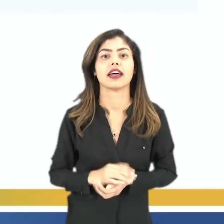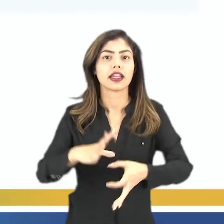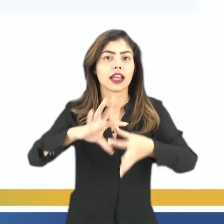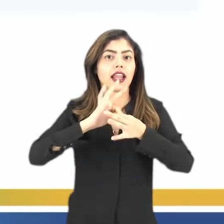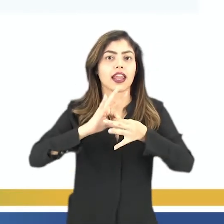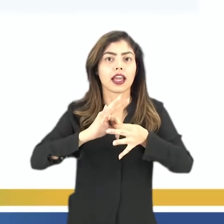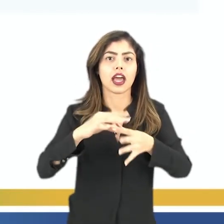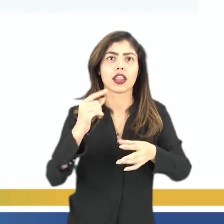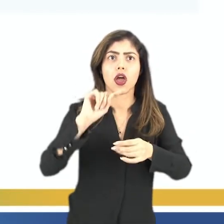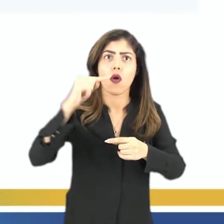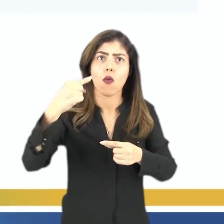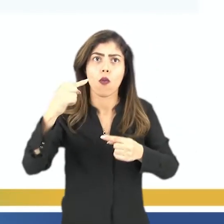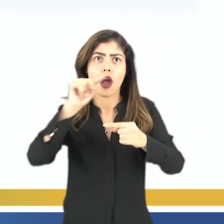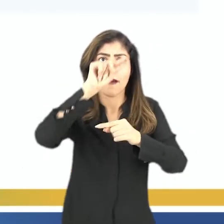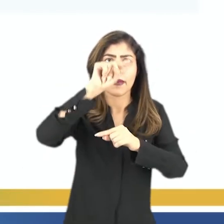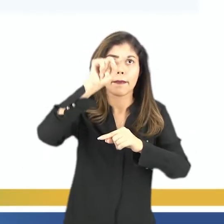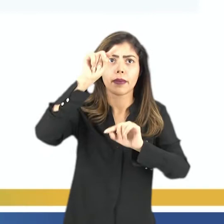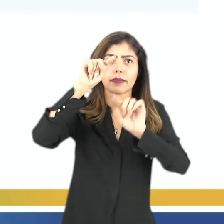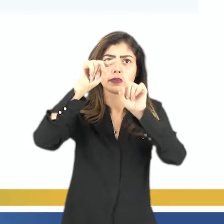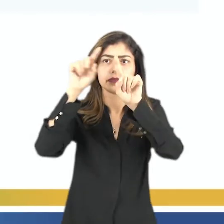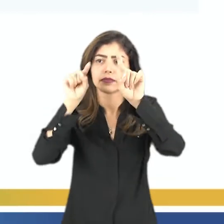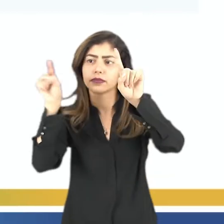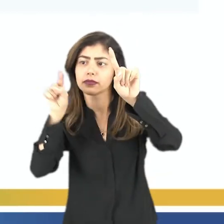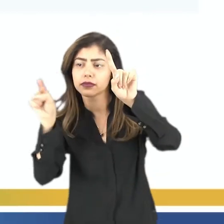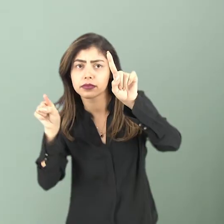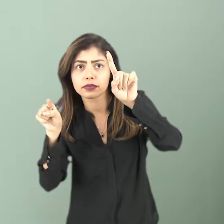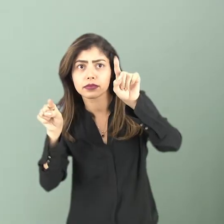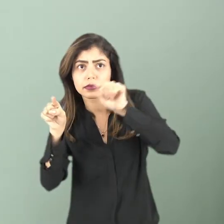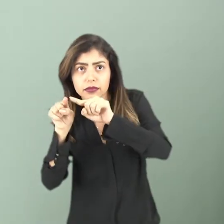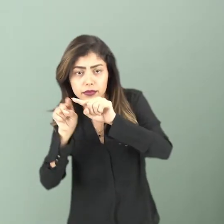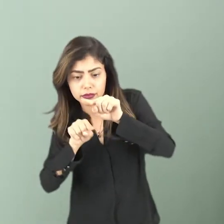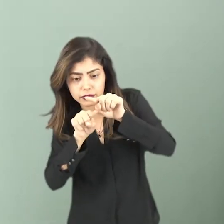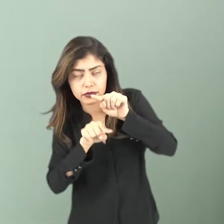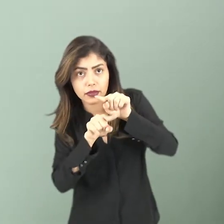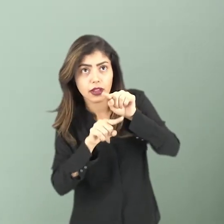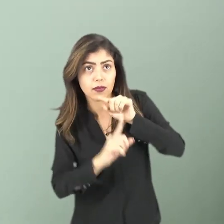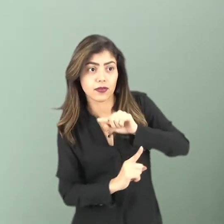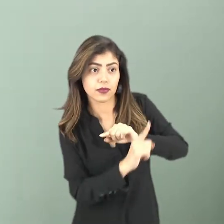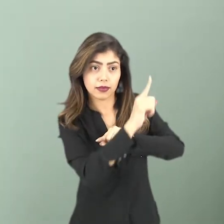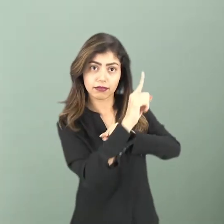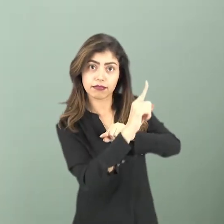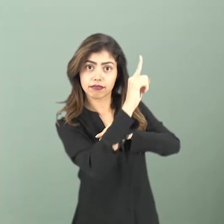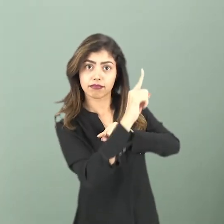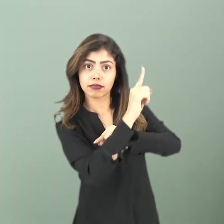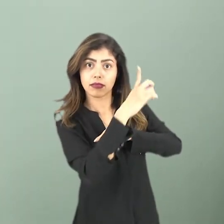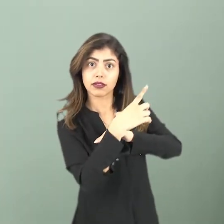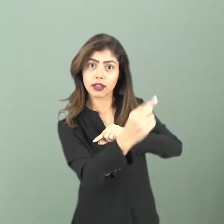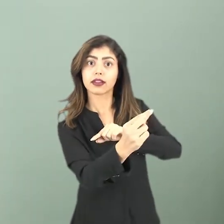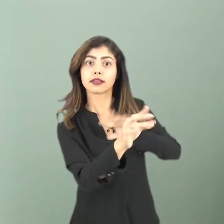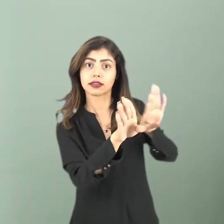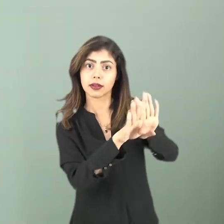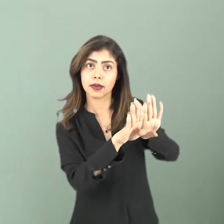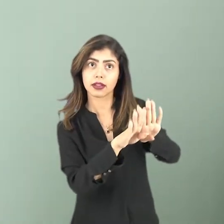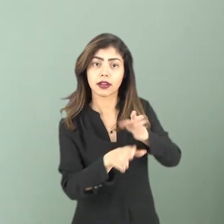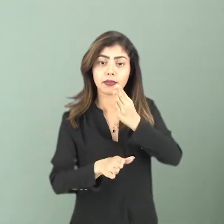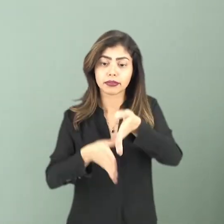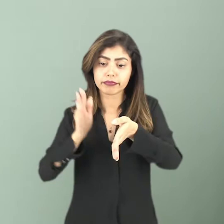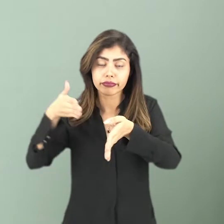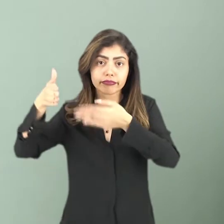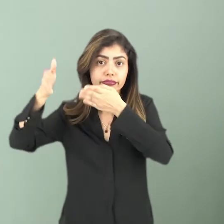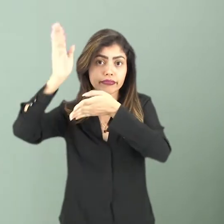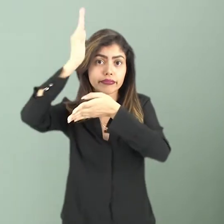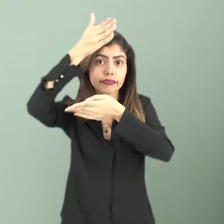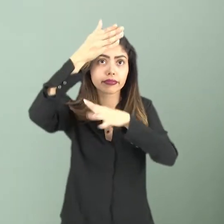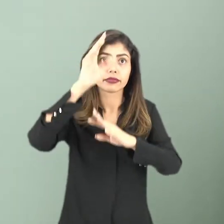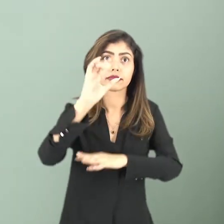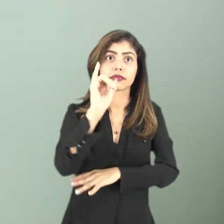ligado um após o outro. Ele tem um início e ele tem uma saída também, um na sequência do outro. Então a gente chama